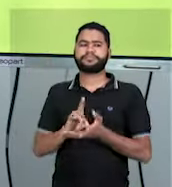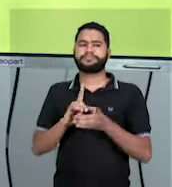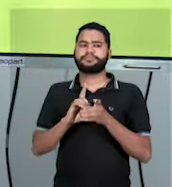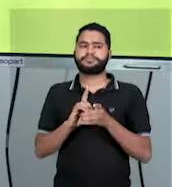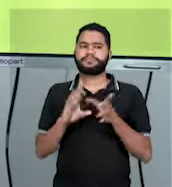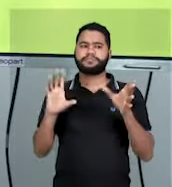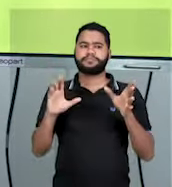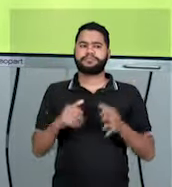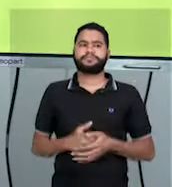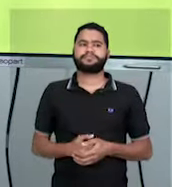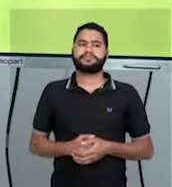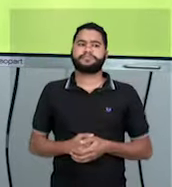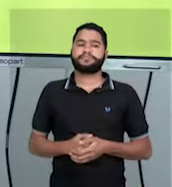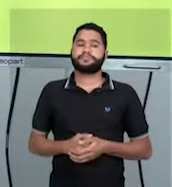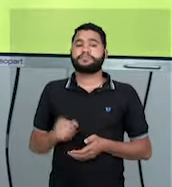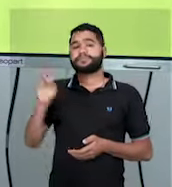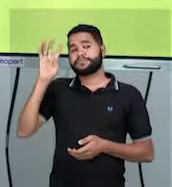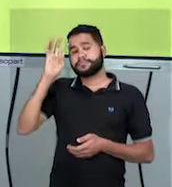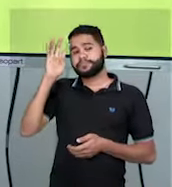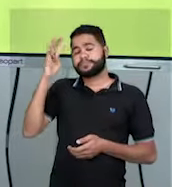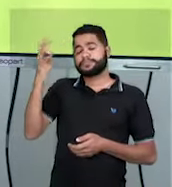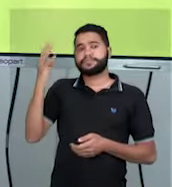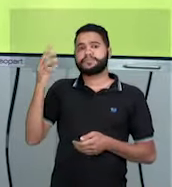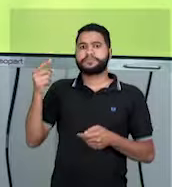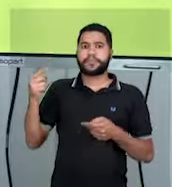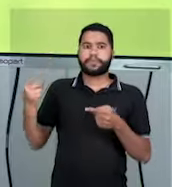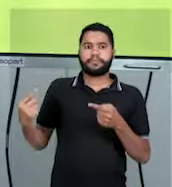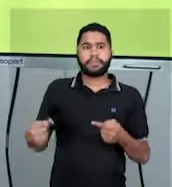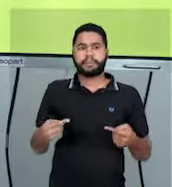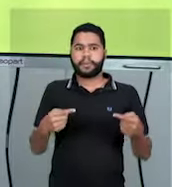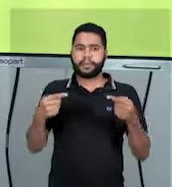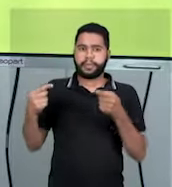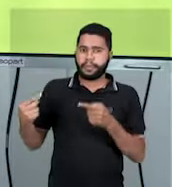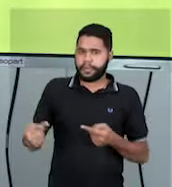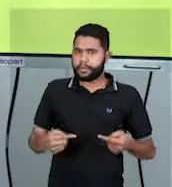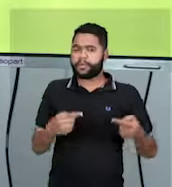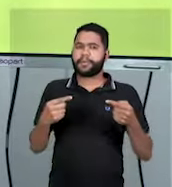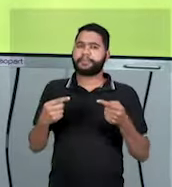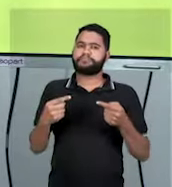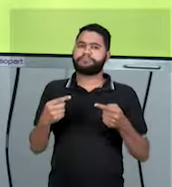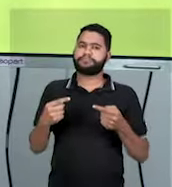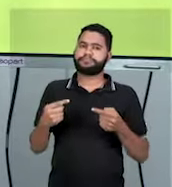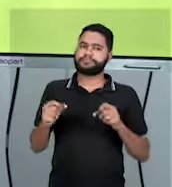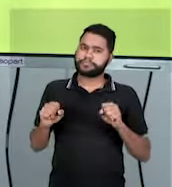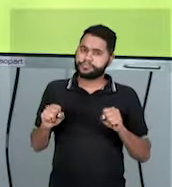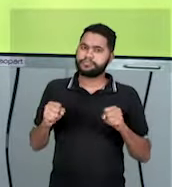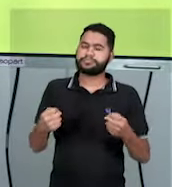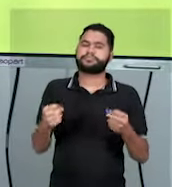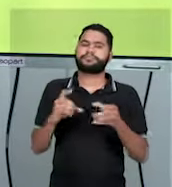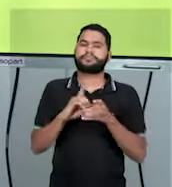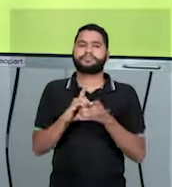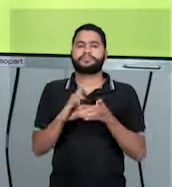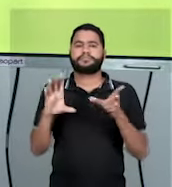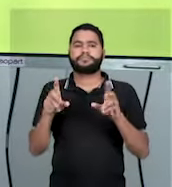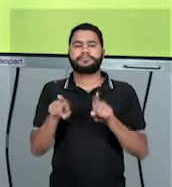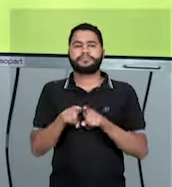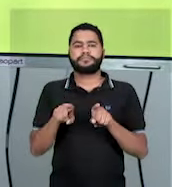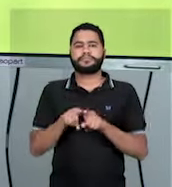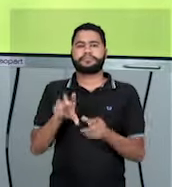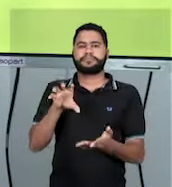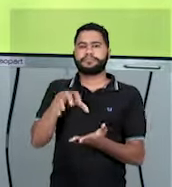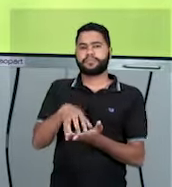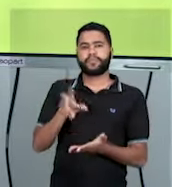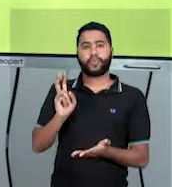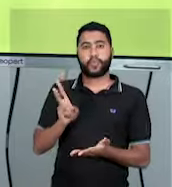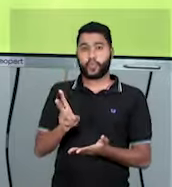democrática. E a solução nessa disputa entre aqueles que defendiam a manutenção da democracia e os setores conservadores